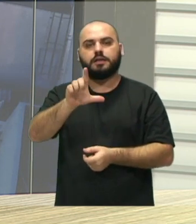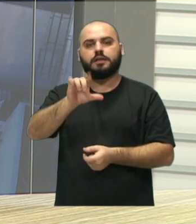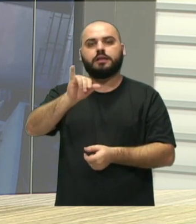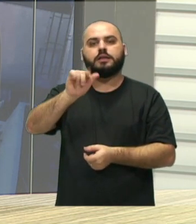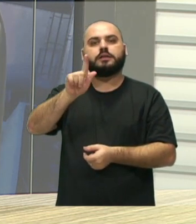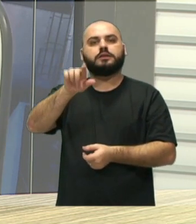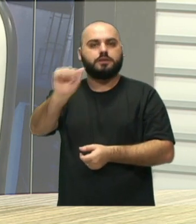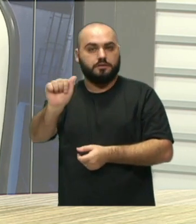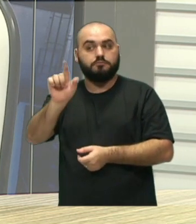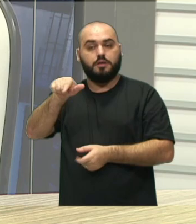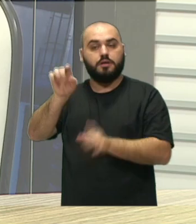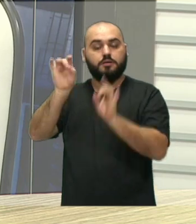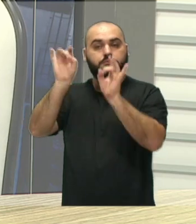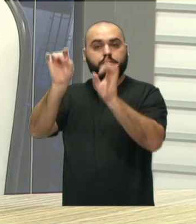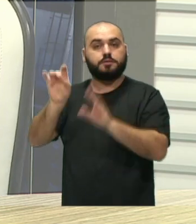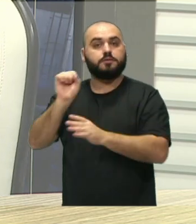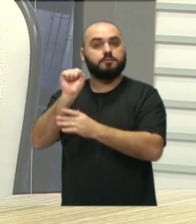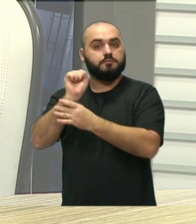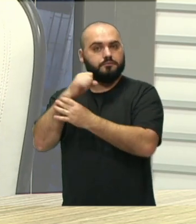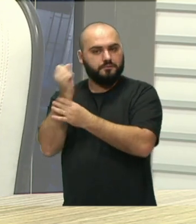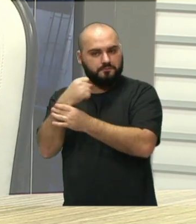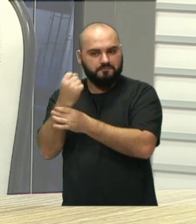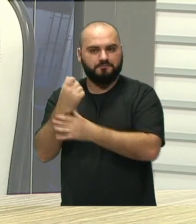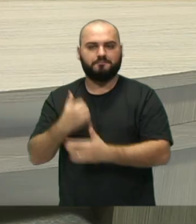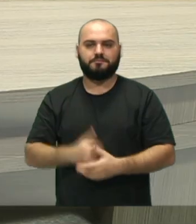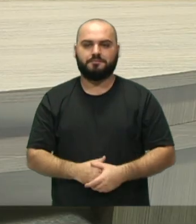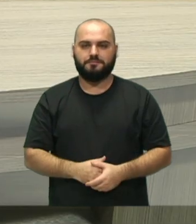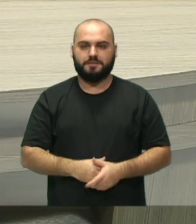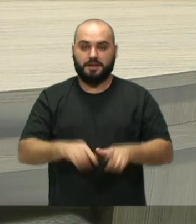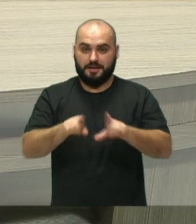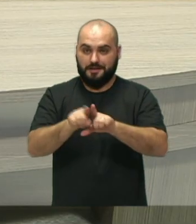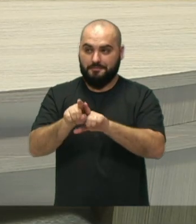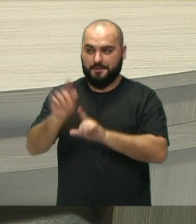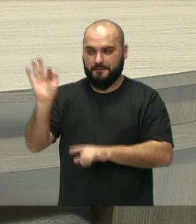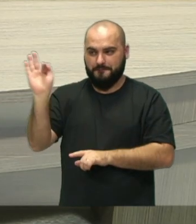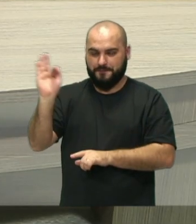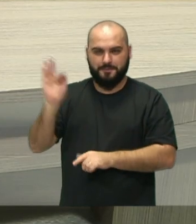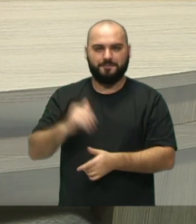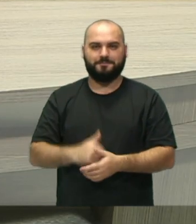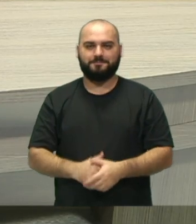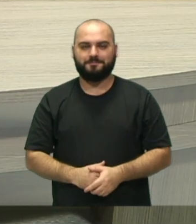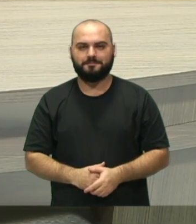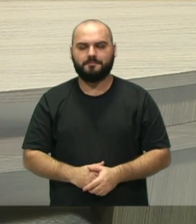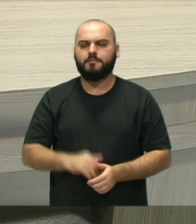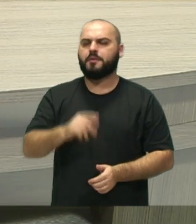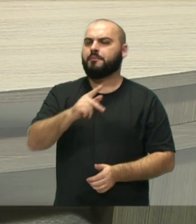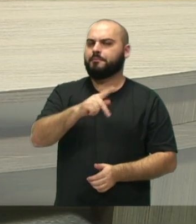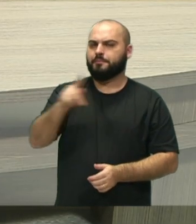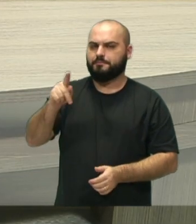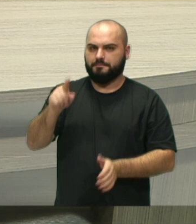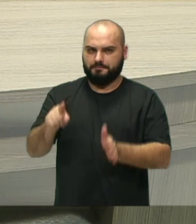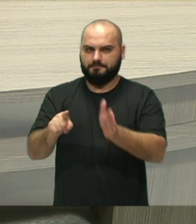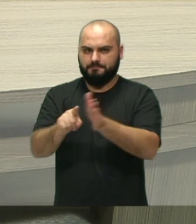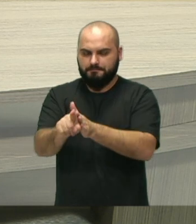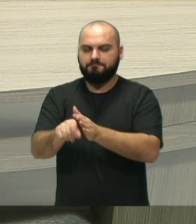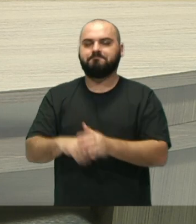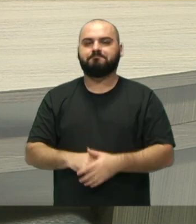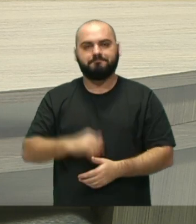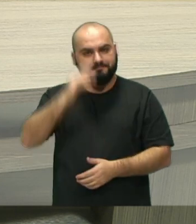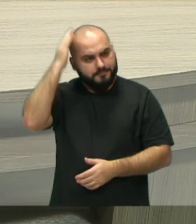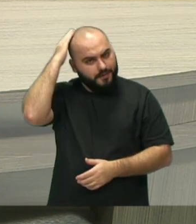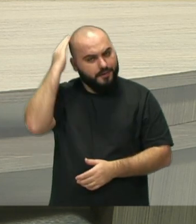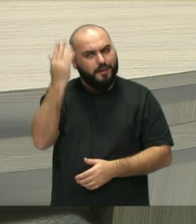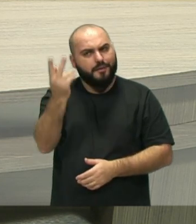Oliveira, especialista em fisioterapia e fibromialgia. Professora, a gente falava